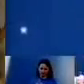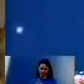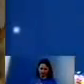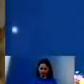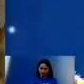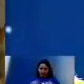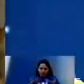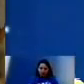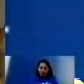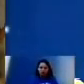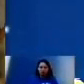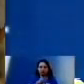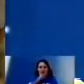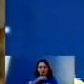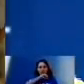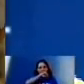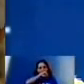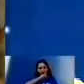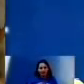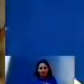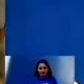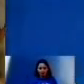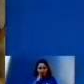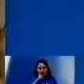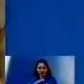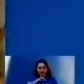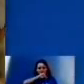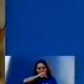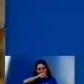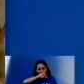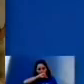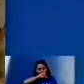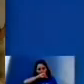A ciência diz que seu pai jogou dentro. Foi assim que você nasceu, viu, menino?